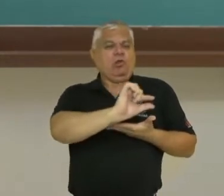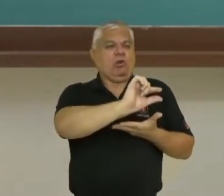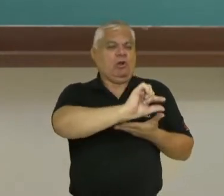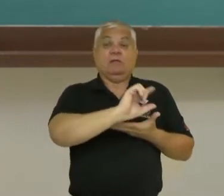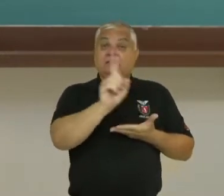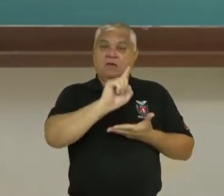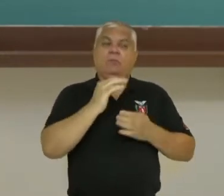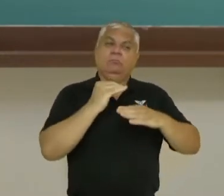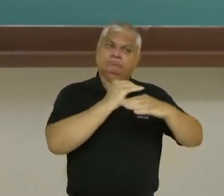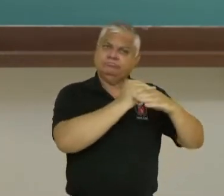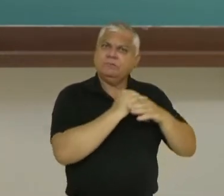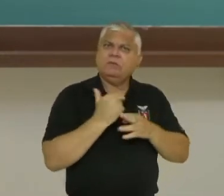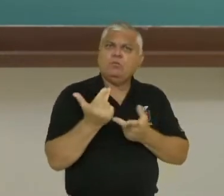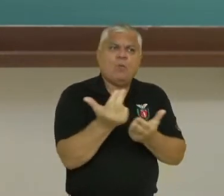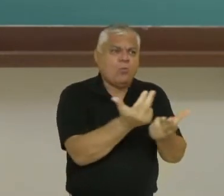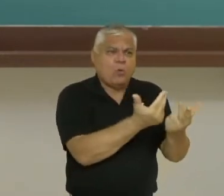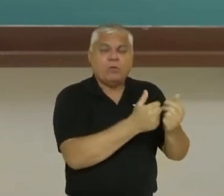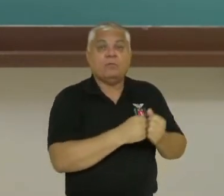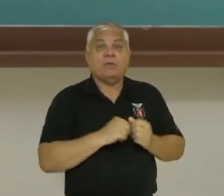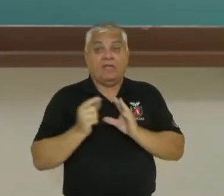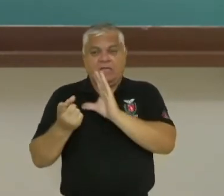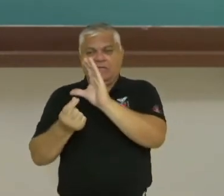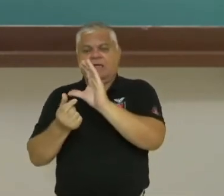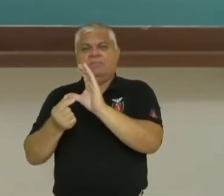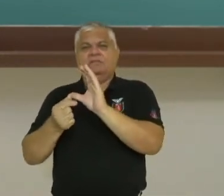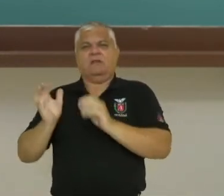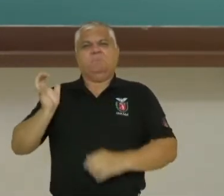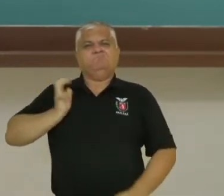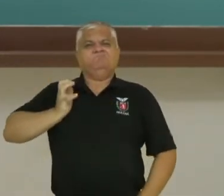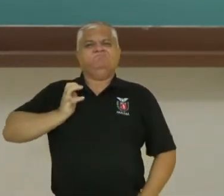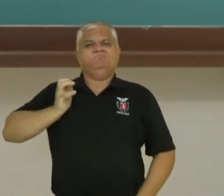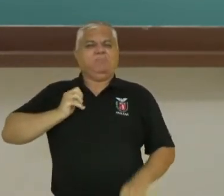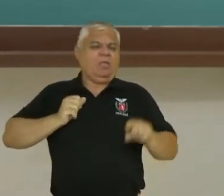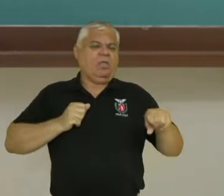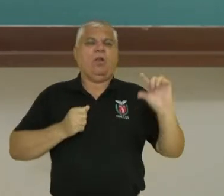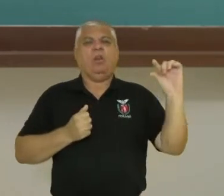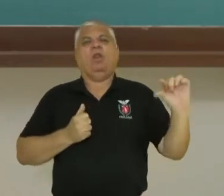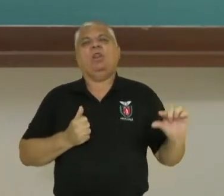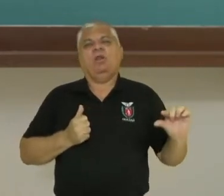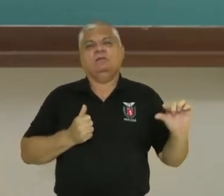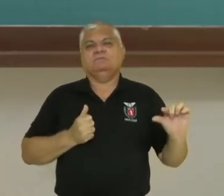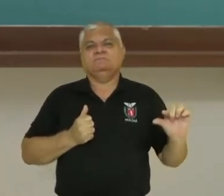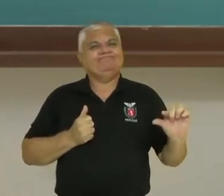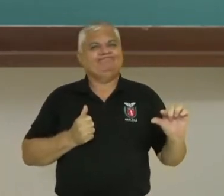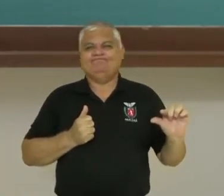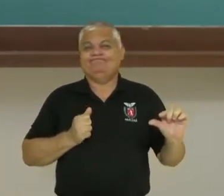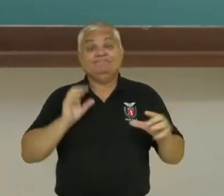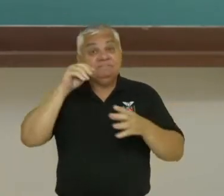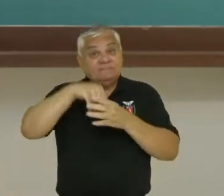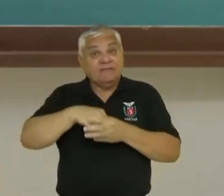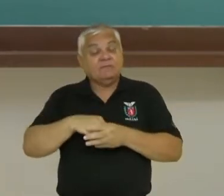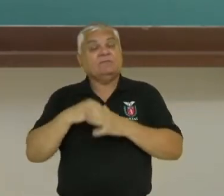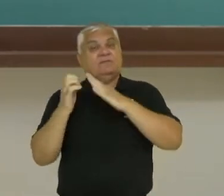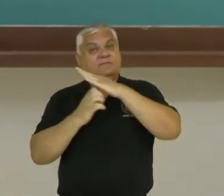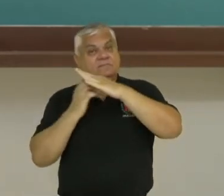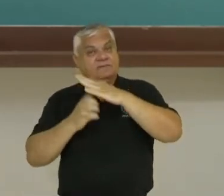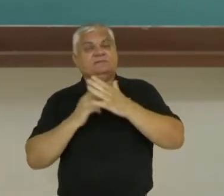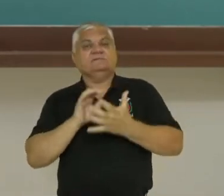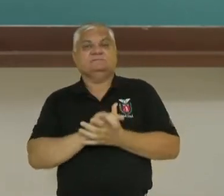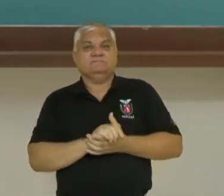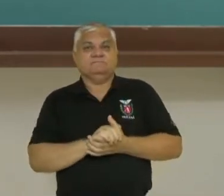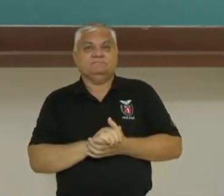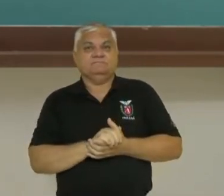capitalismo, onde você tem pessoas que ganham muito mais do que outras dentro de uma mesma empresa. É lógico que